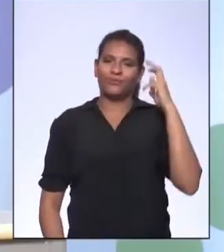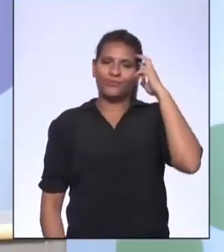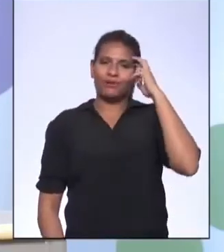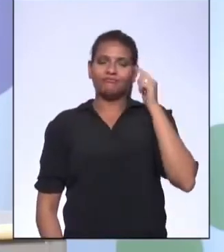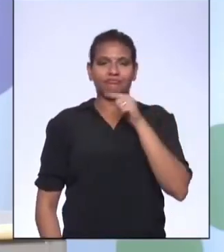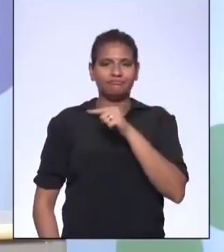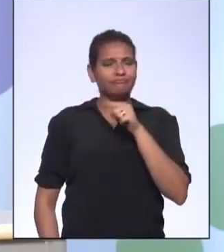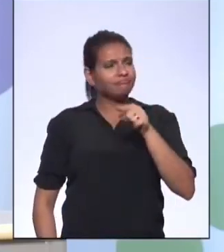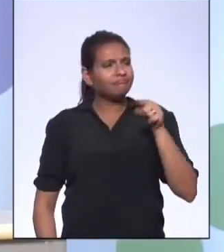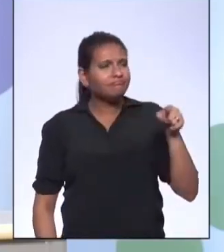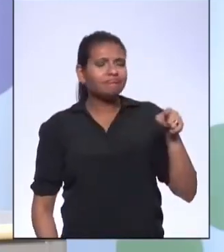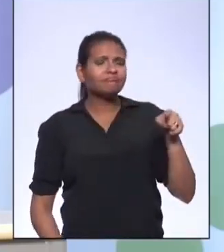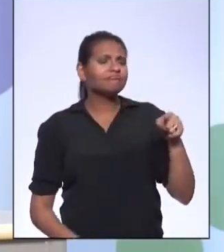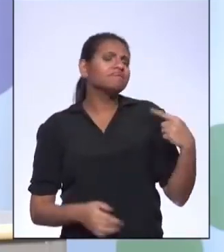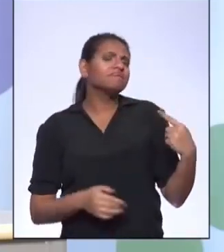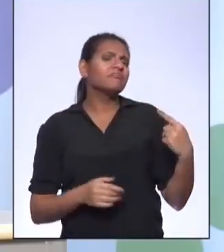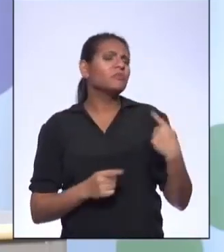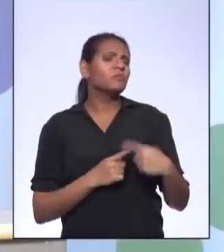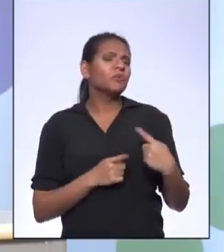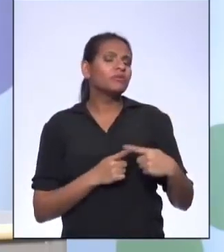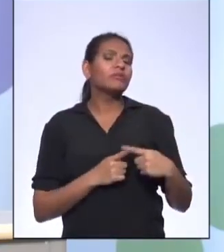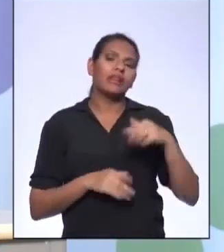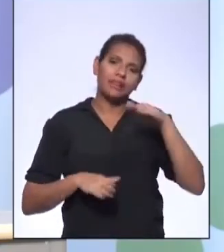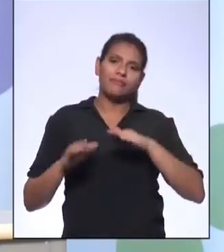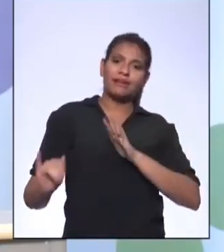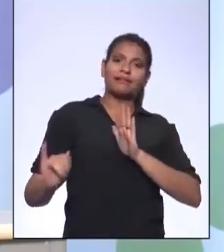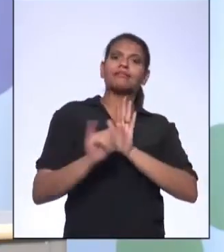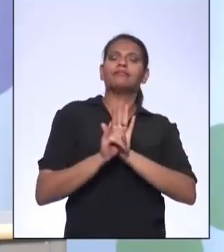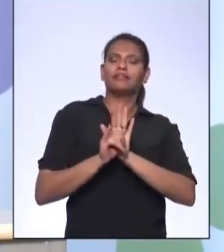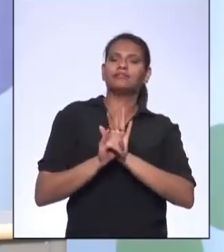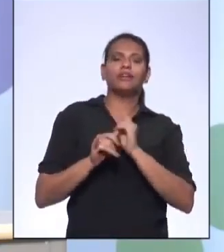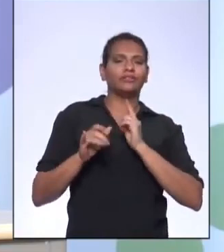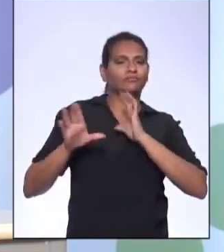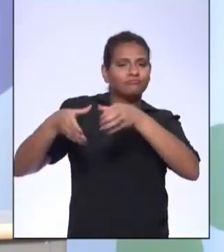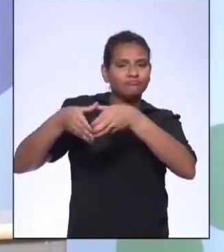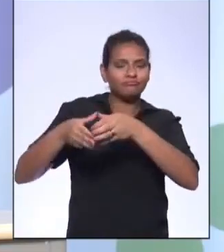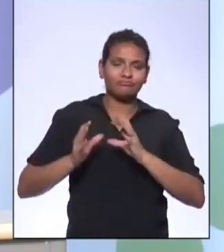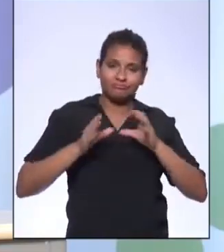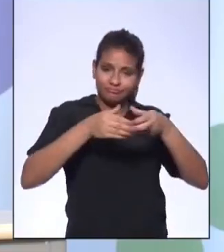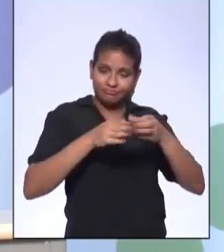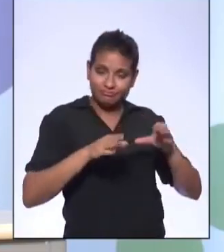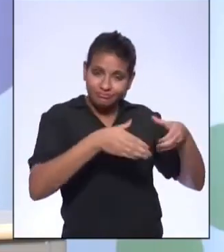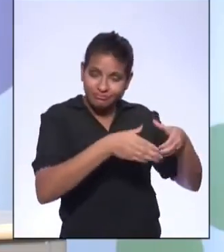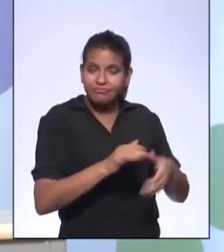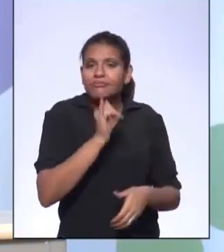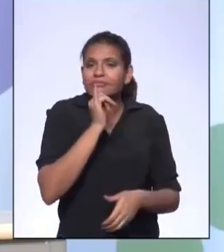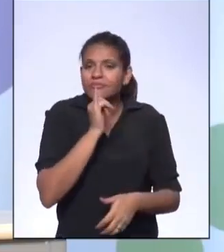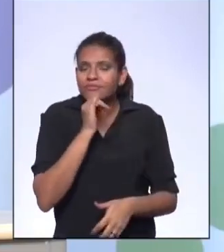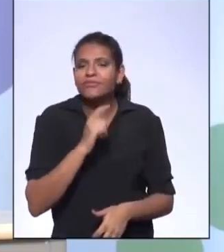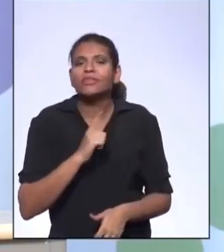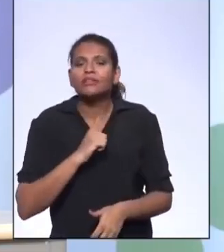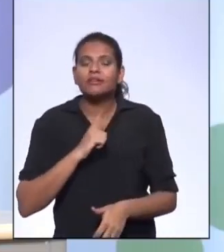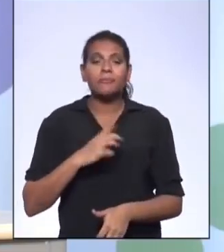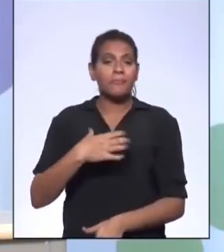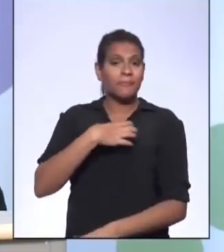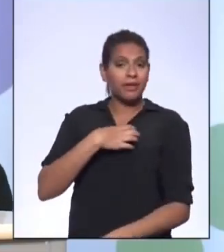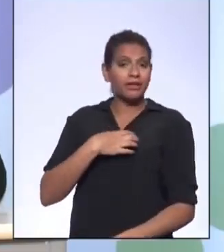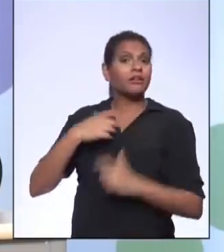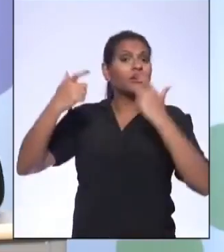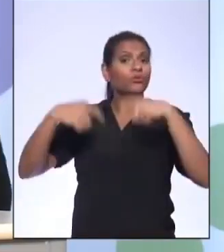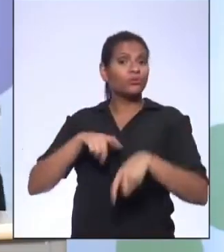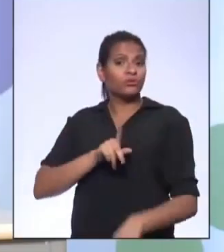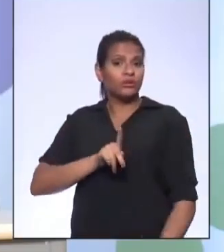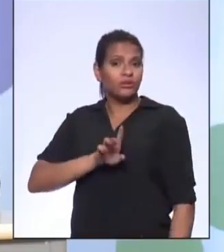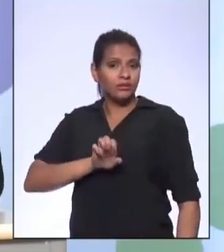um determinado grupo, de uma identidade muito clara. Nós temos o Pelourinho, nós temos Ouro Preto, nós temos